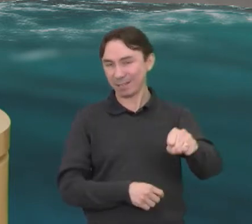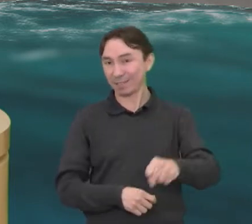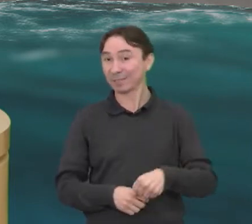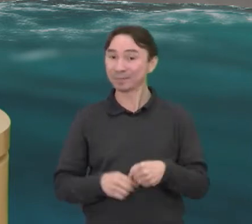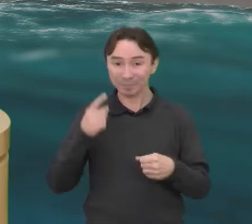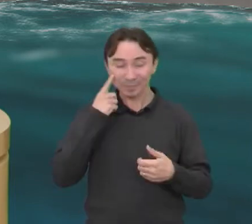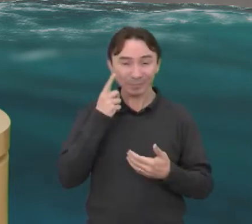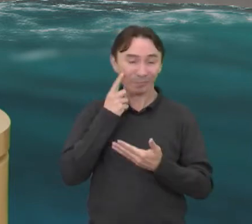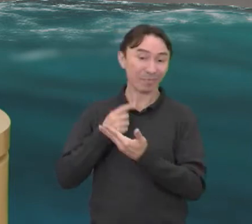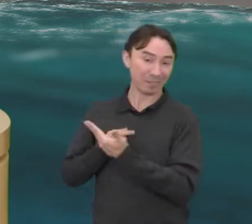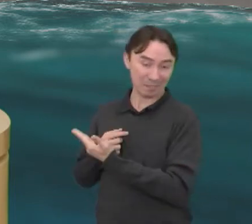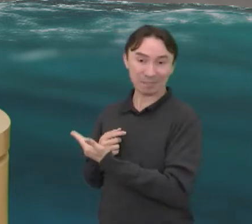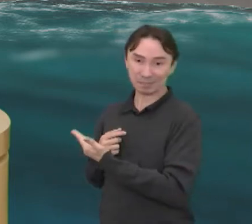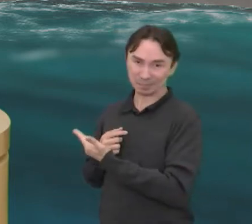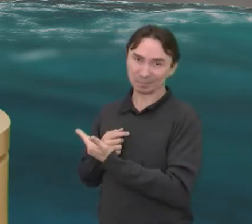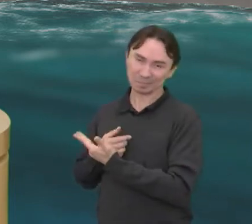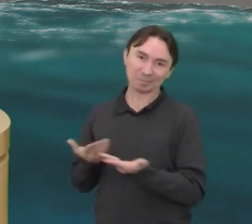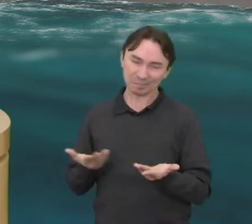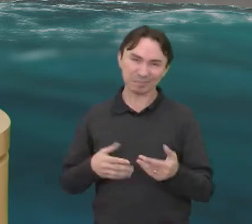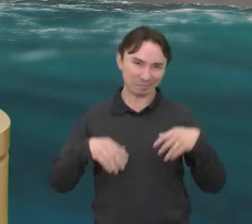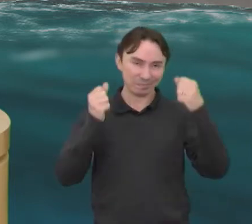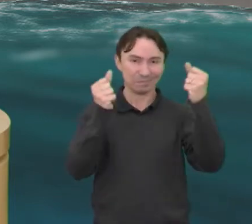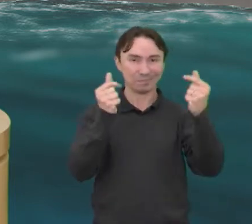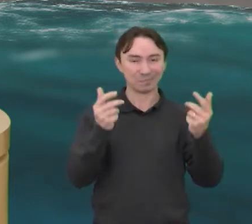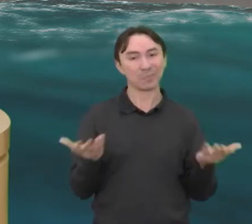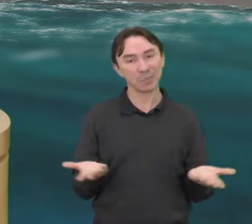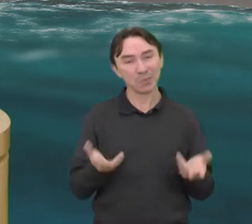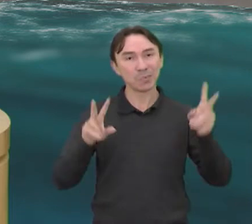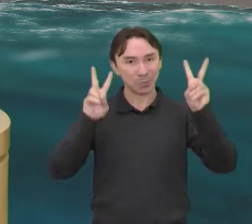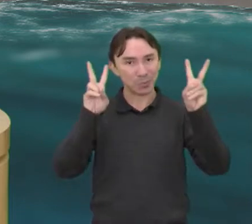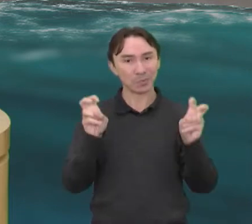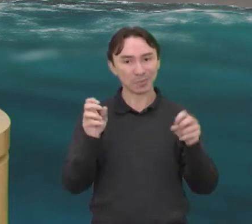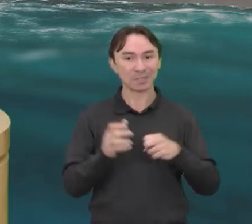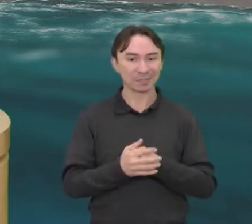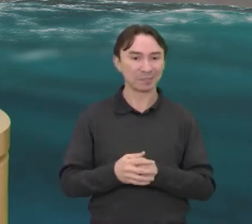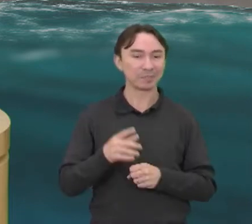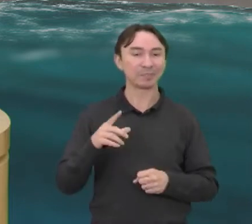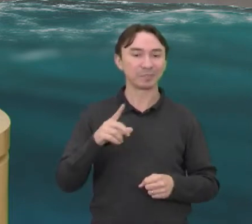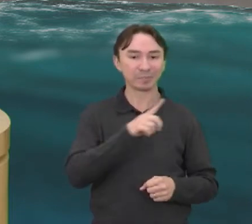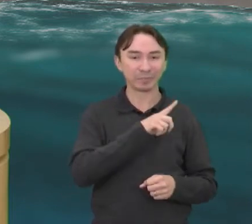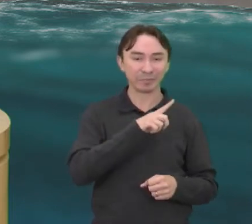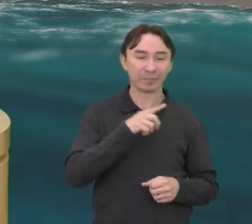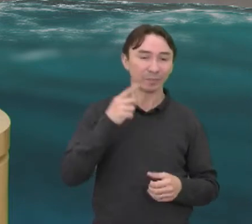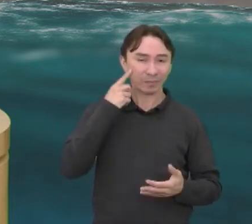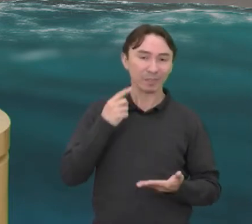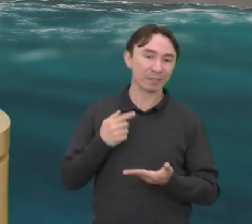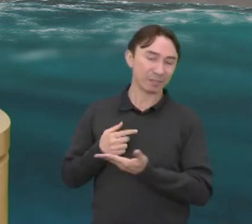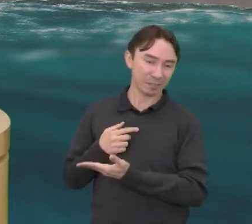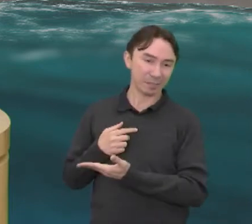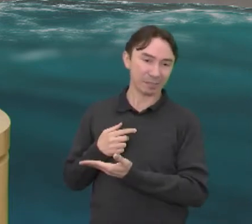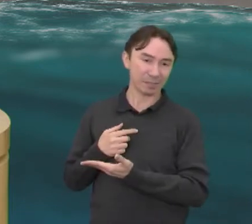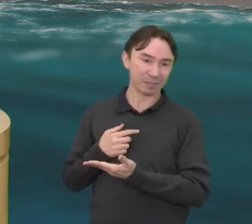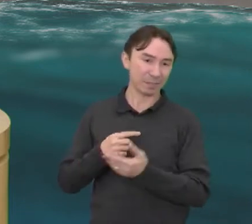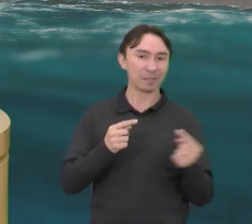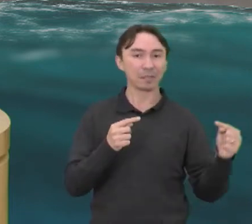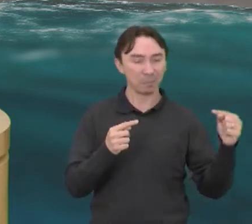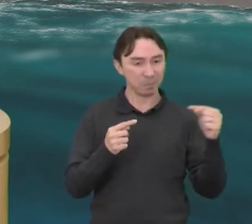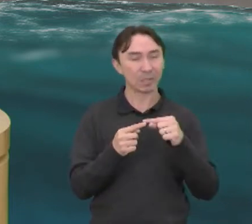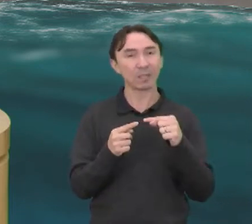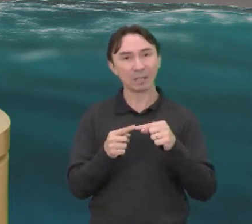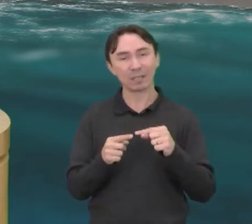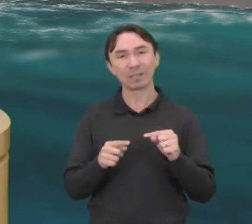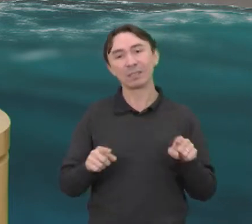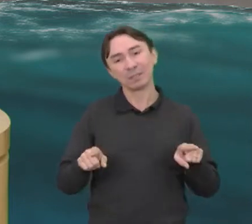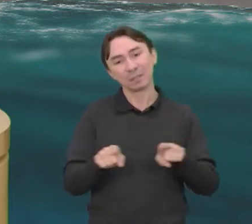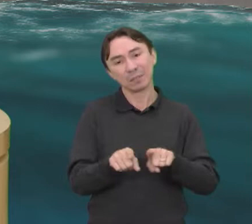com relação ao assunto que a gente está tendo hoje. É por isso que ela está aqui na tela, né? Como sempre a gente faz. Essa imagem ela faz parte também da